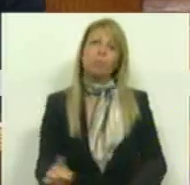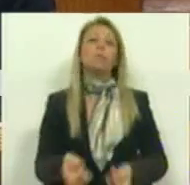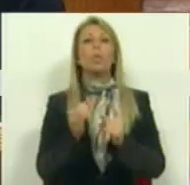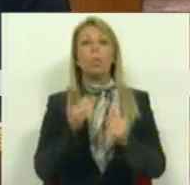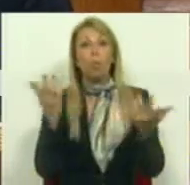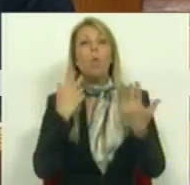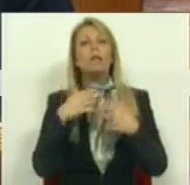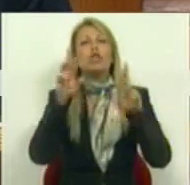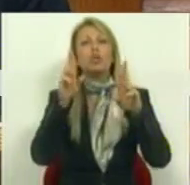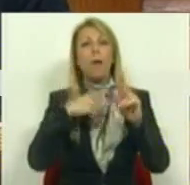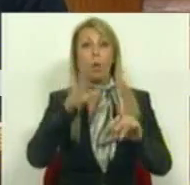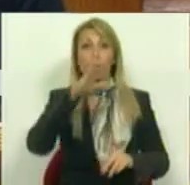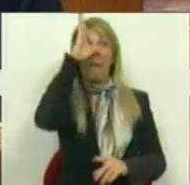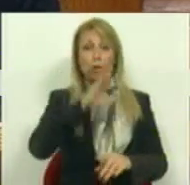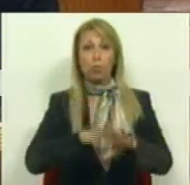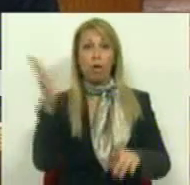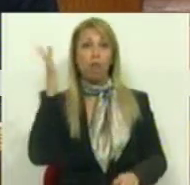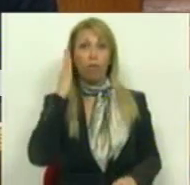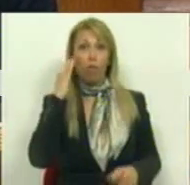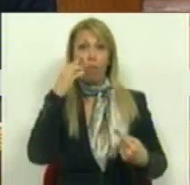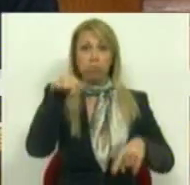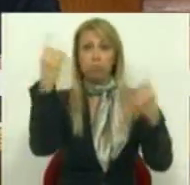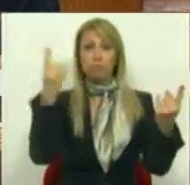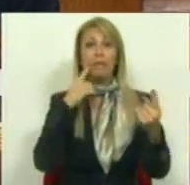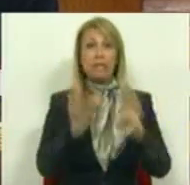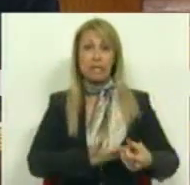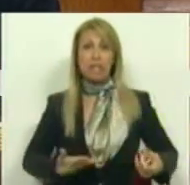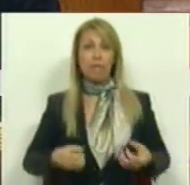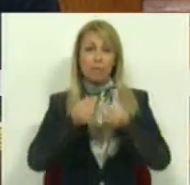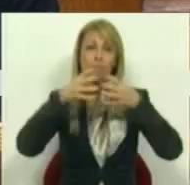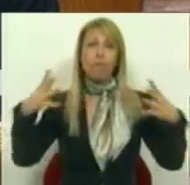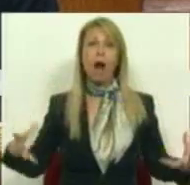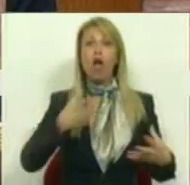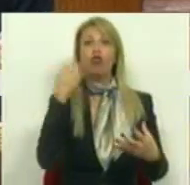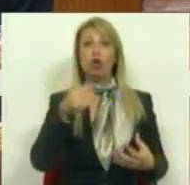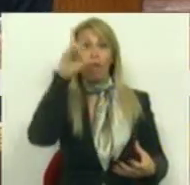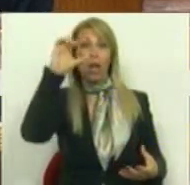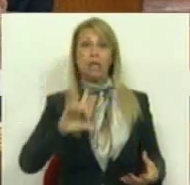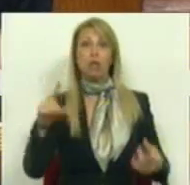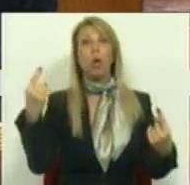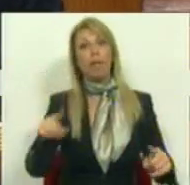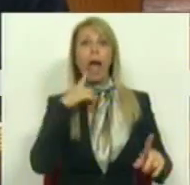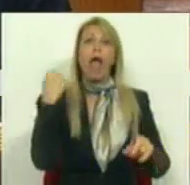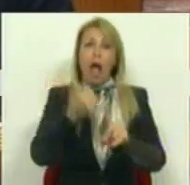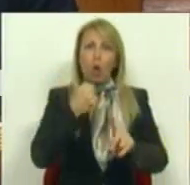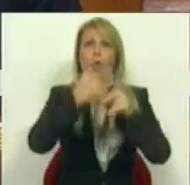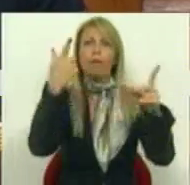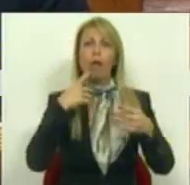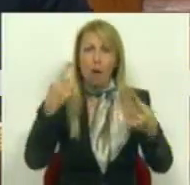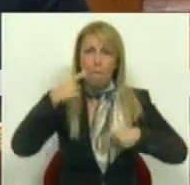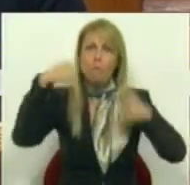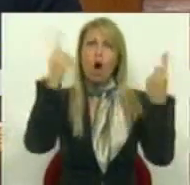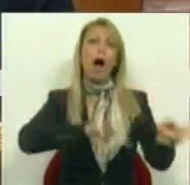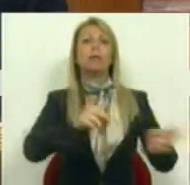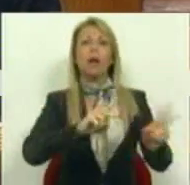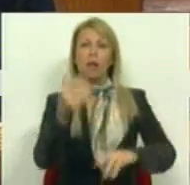que indicam que o desemprego está a aumentar mais significativamente entre os jovens licenciados, é que lute. É que apresenta alternativas para